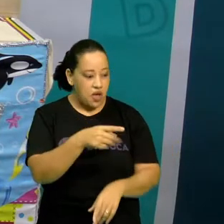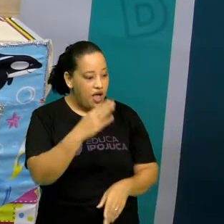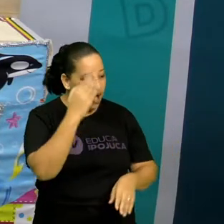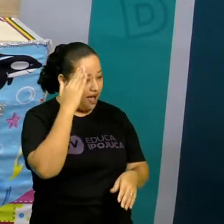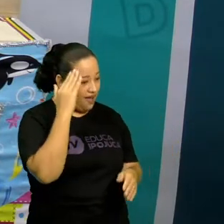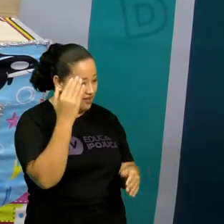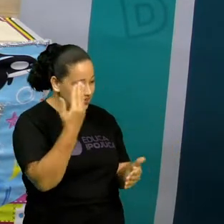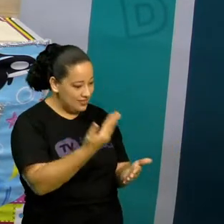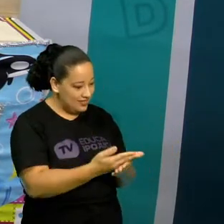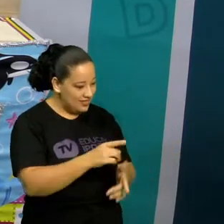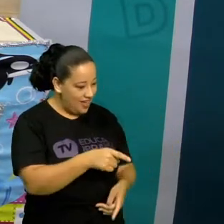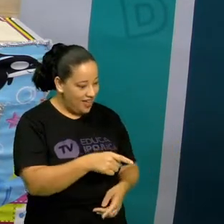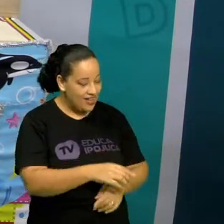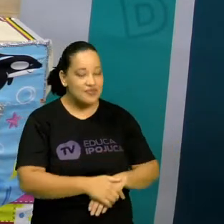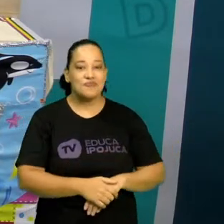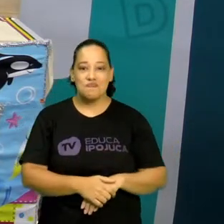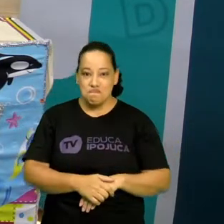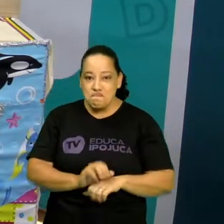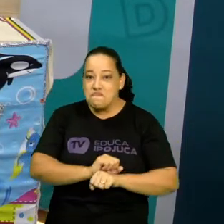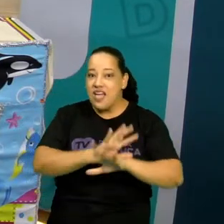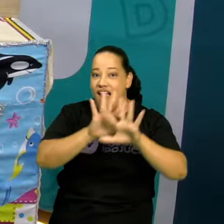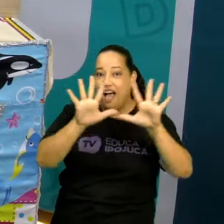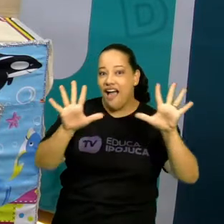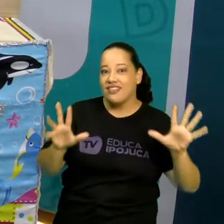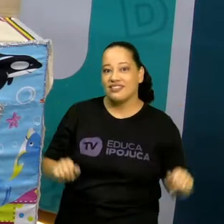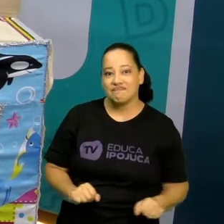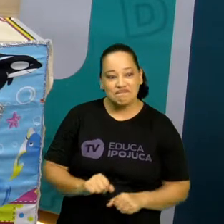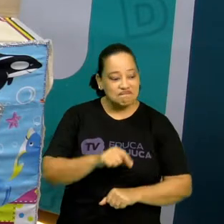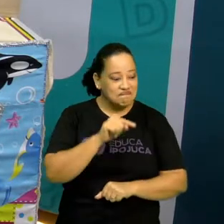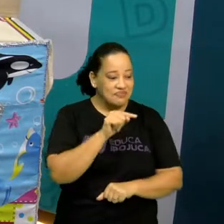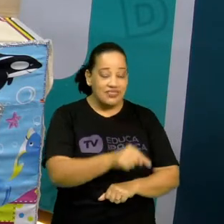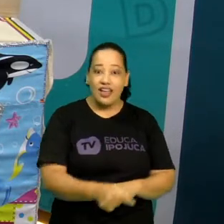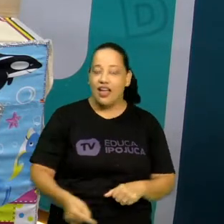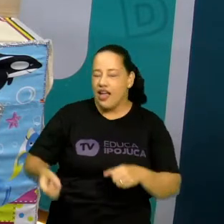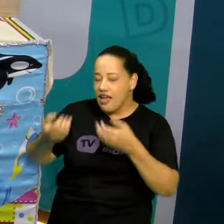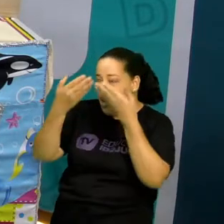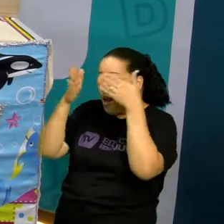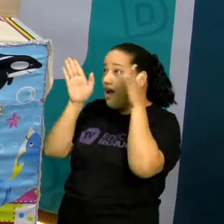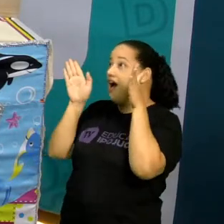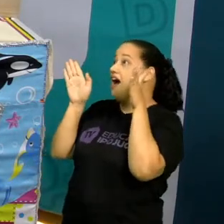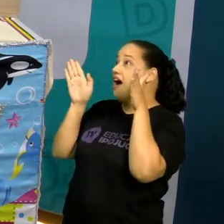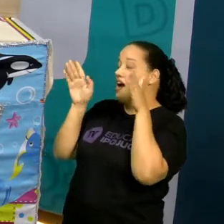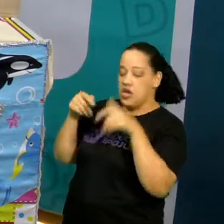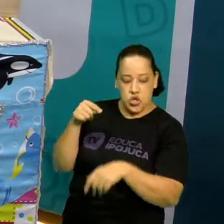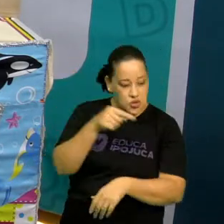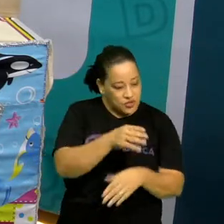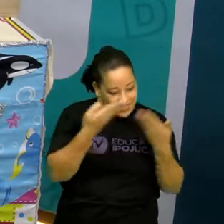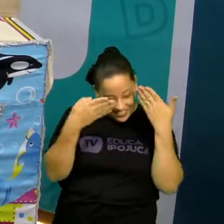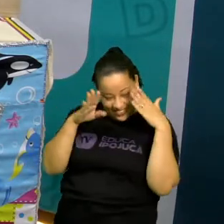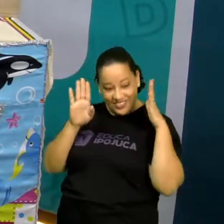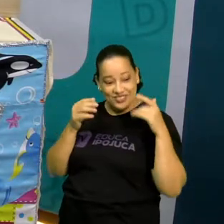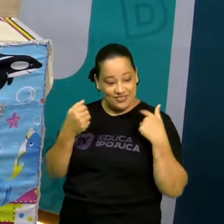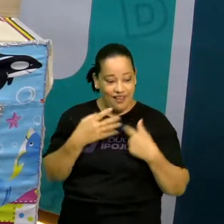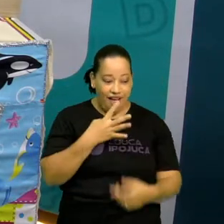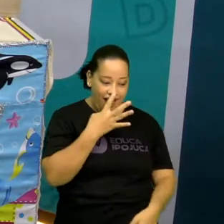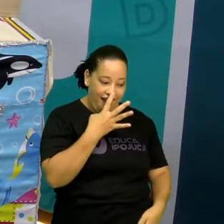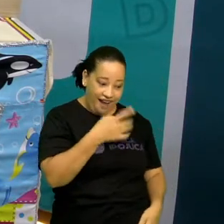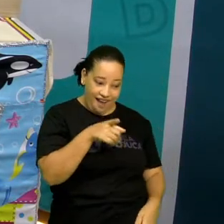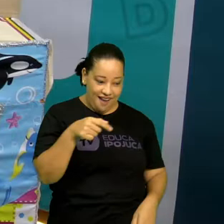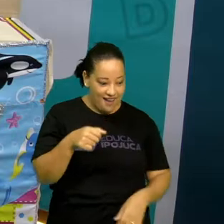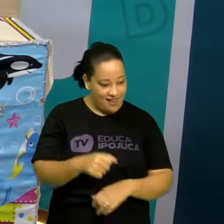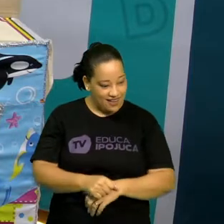é um milagre aconteceu e ele voltou de chegar tu ficou assim pagina da leiturinha